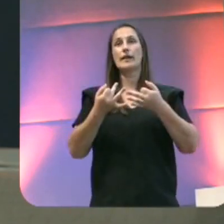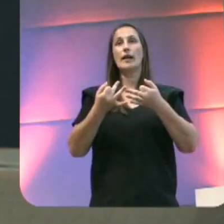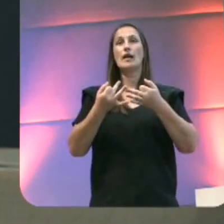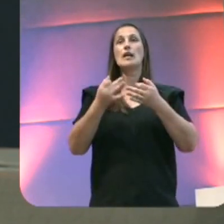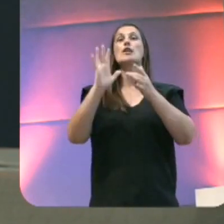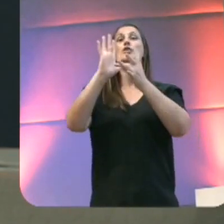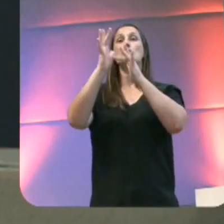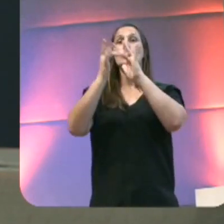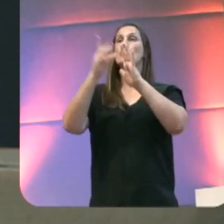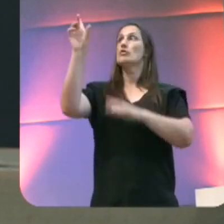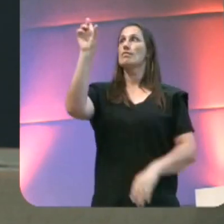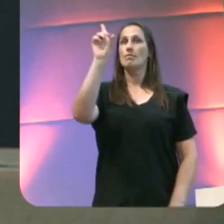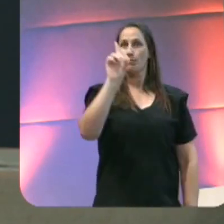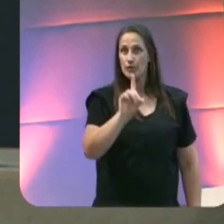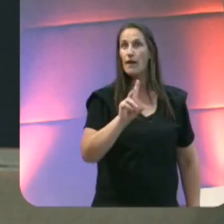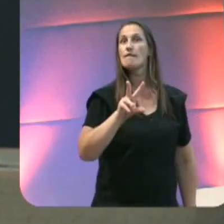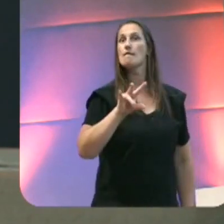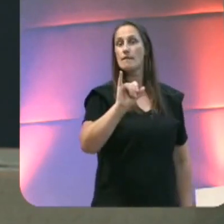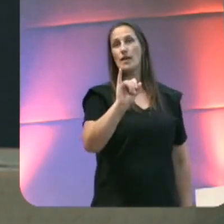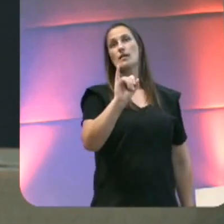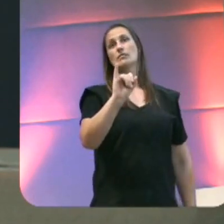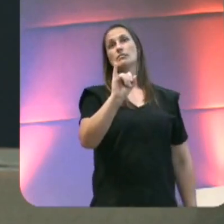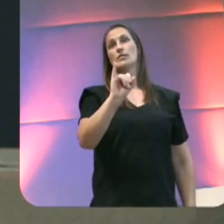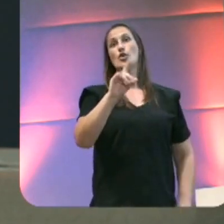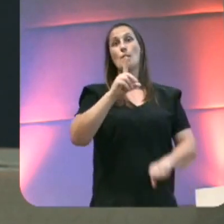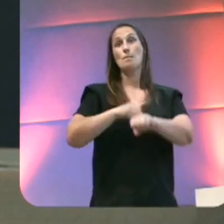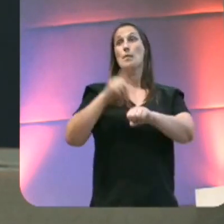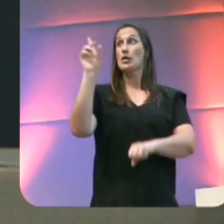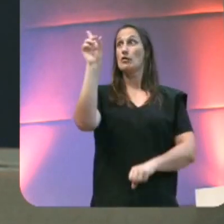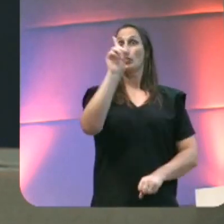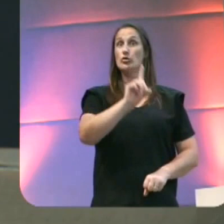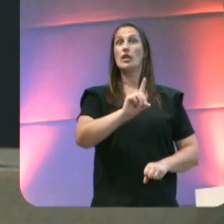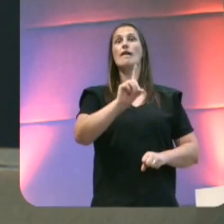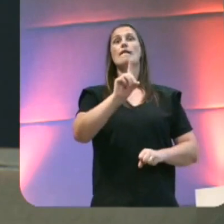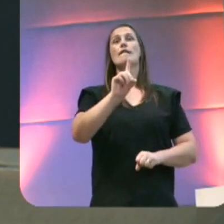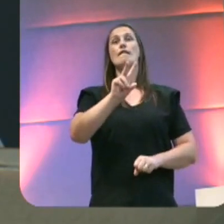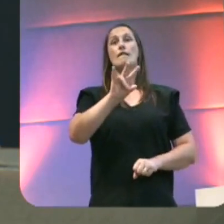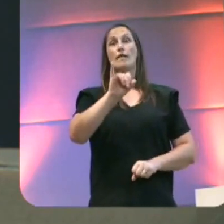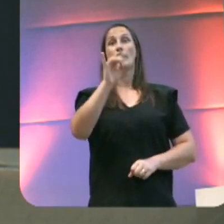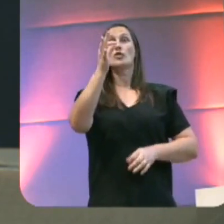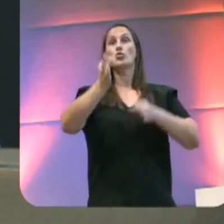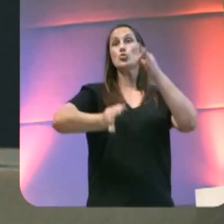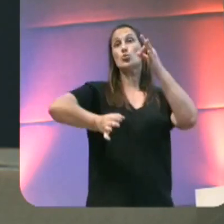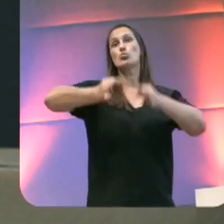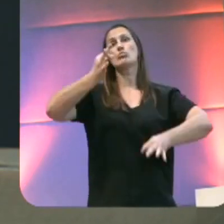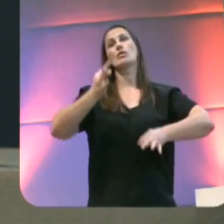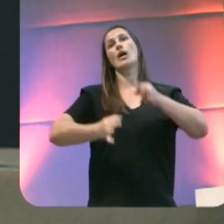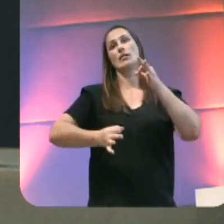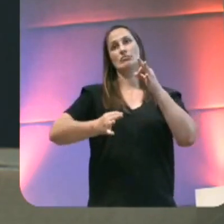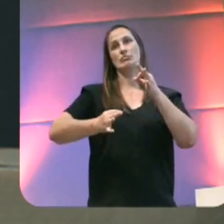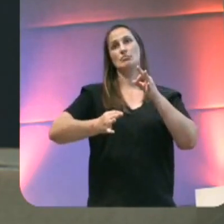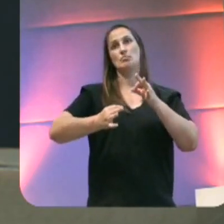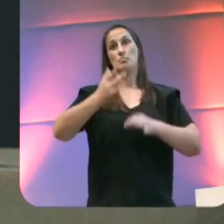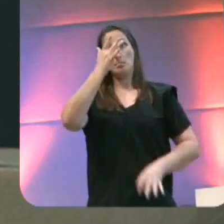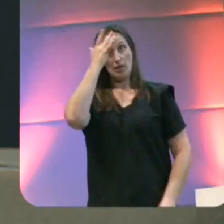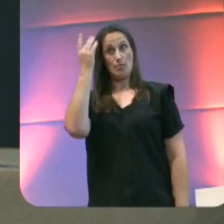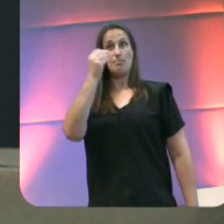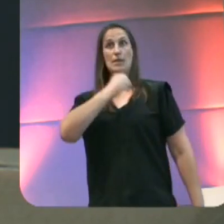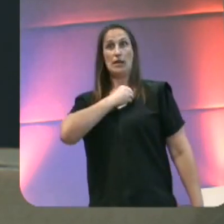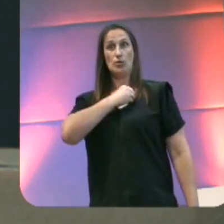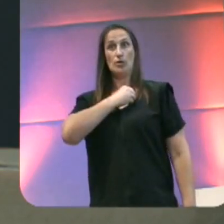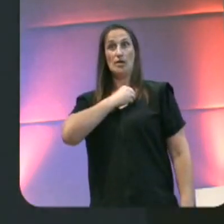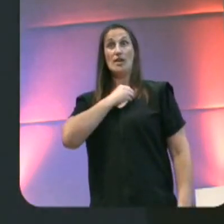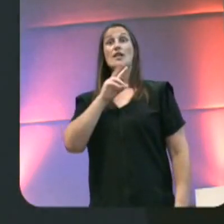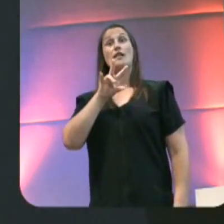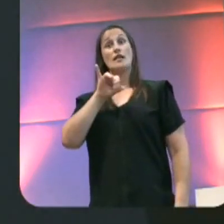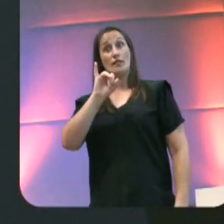voltar. E quando ele voltar, ele vai julgar os pecadores e vai recompensar os justos.